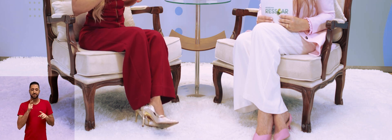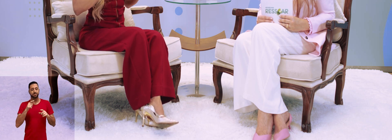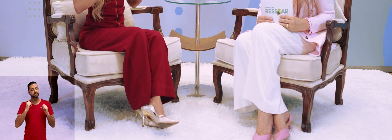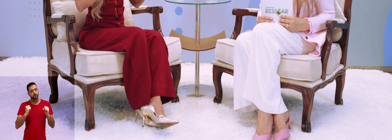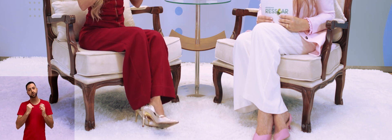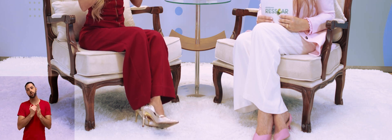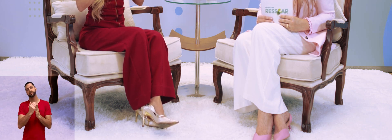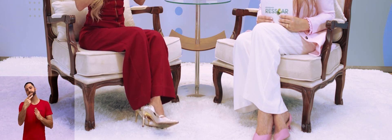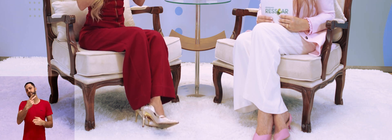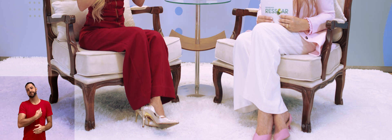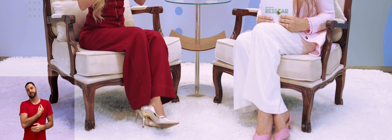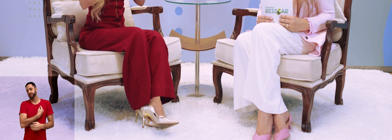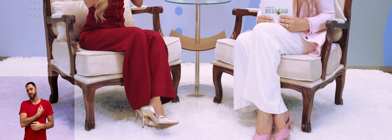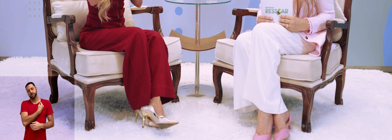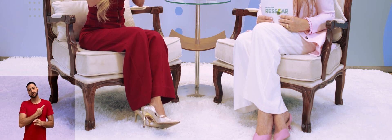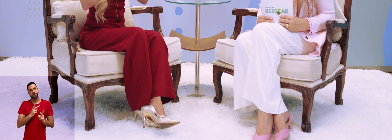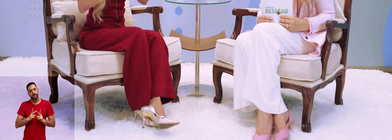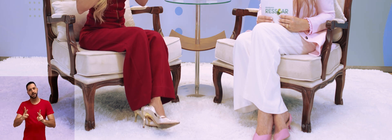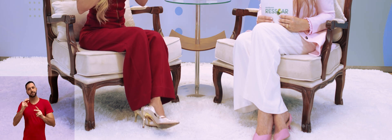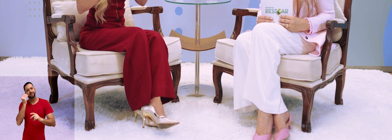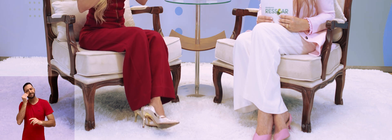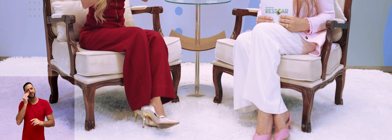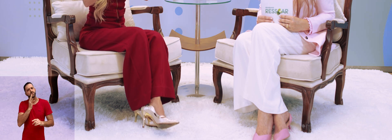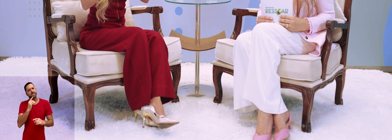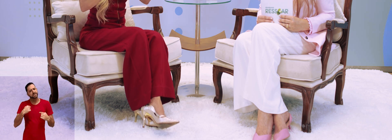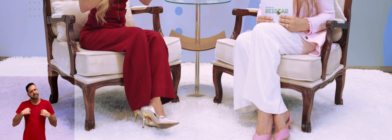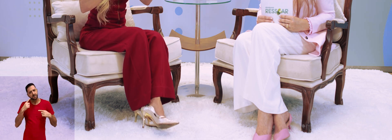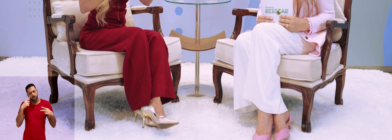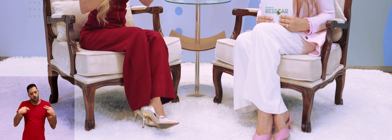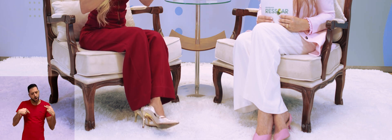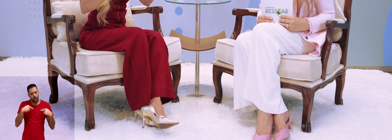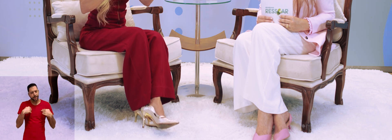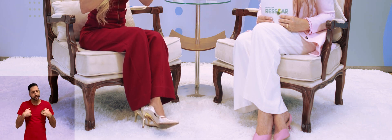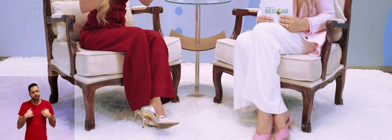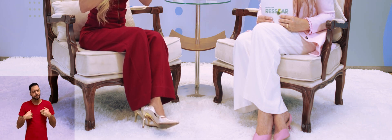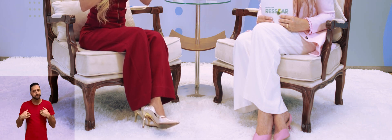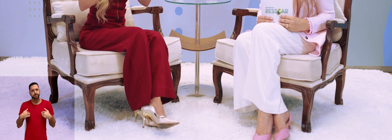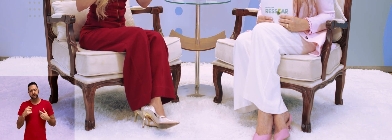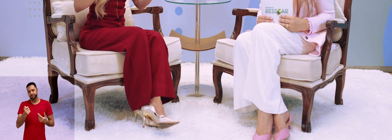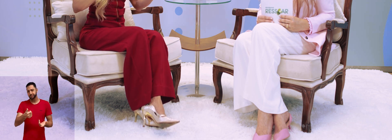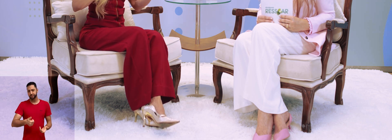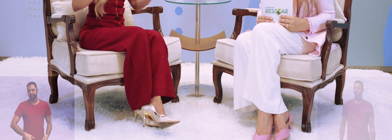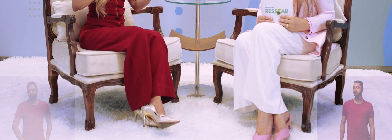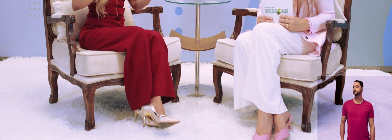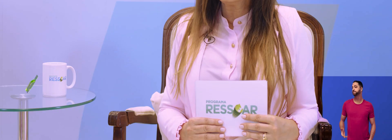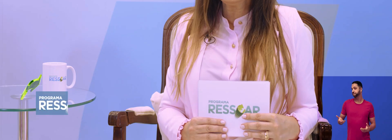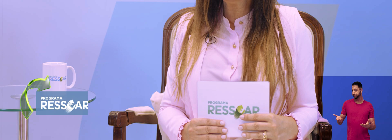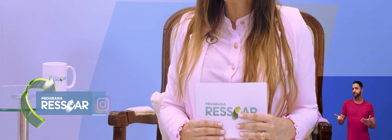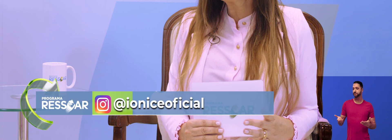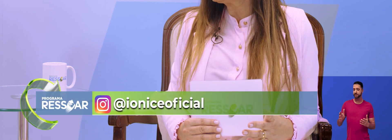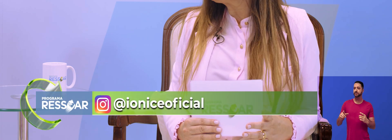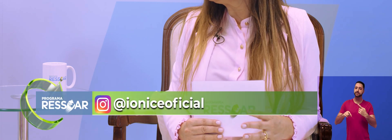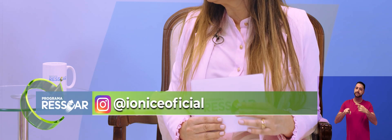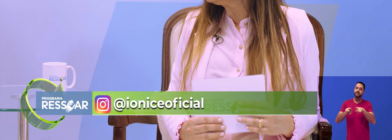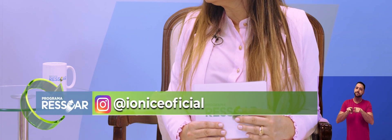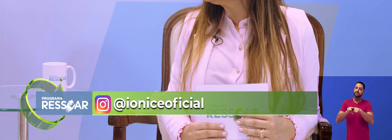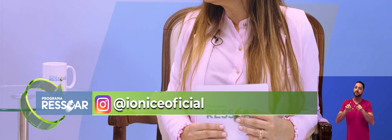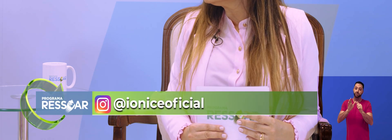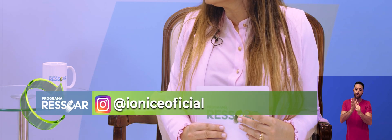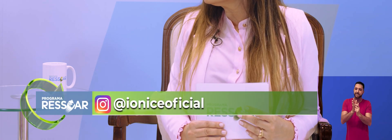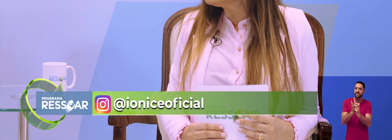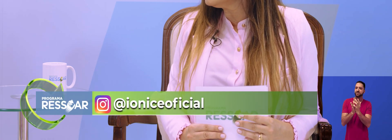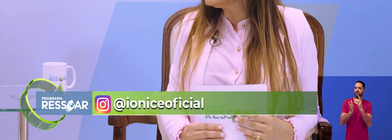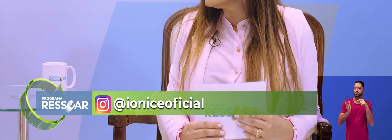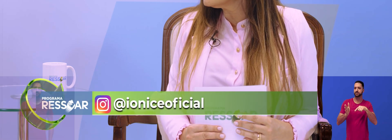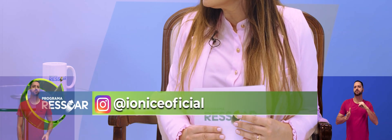palpação, são coisas que você já pode colocar no dia a dia para ver se está tudo bem com a sua mamarinha. Não custa nada. E, ó, doutora, a